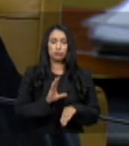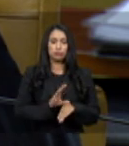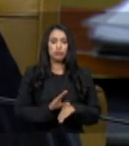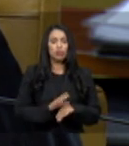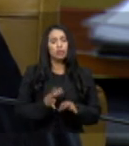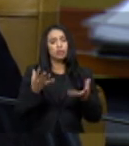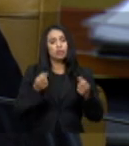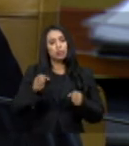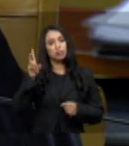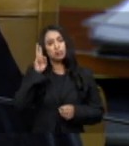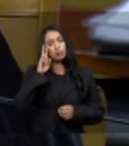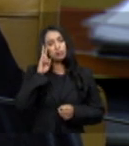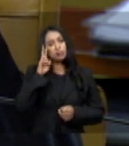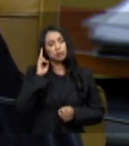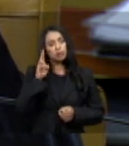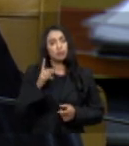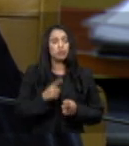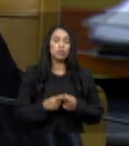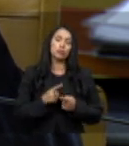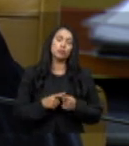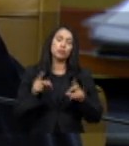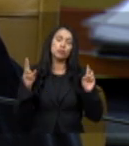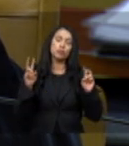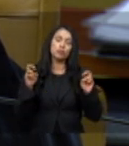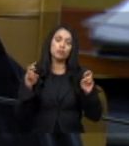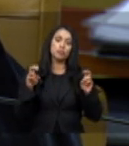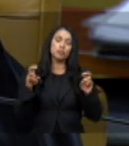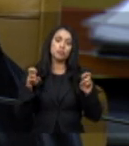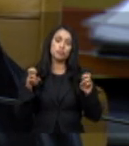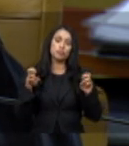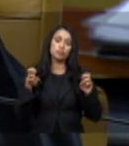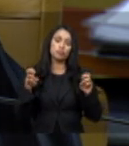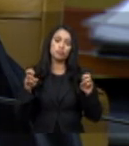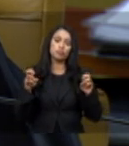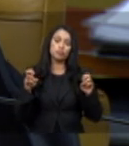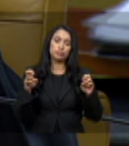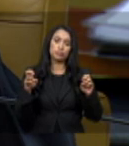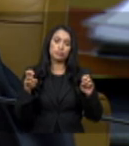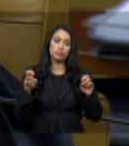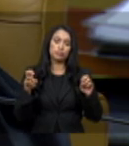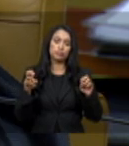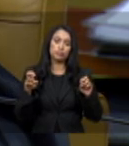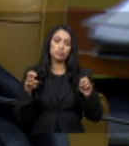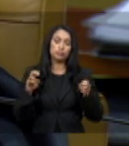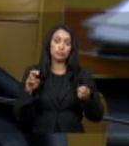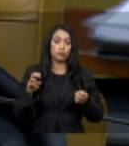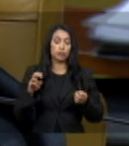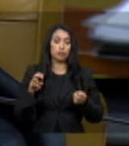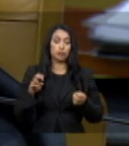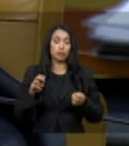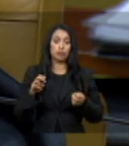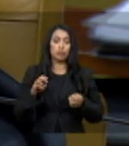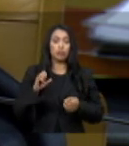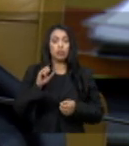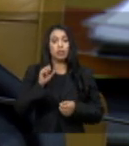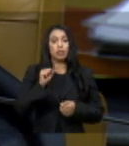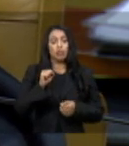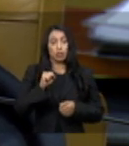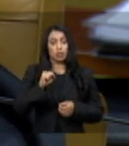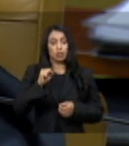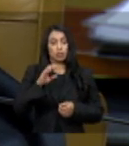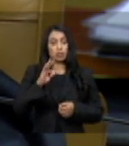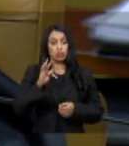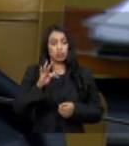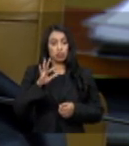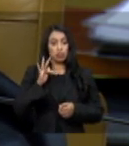e vamos lembrar por exemplo que nesta matéria hoje a suprema corte americana determinou